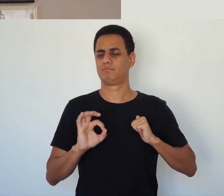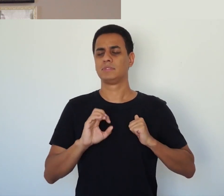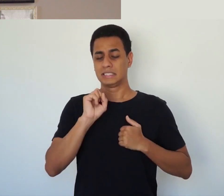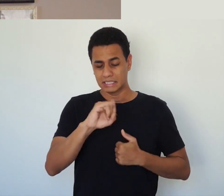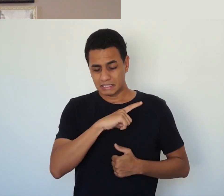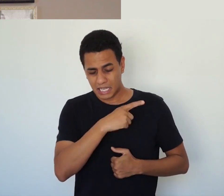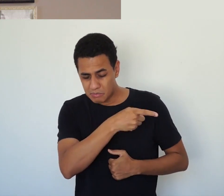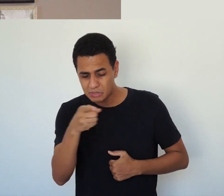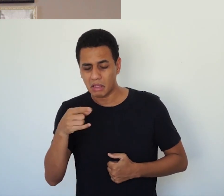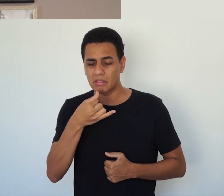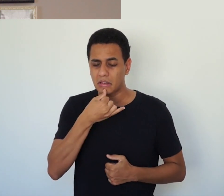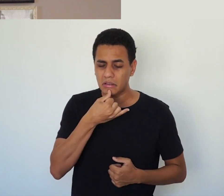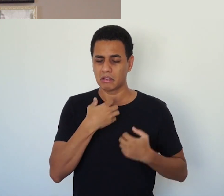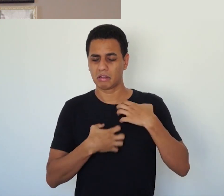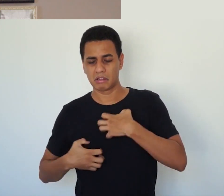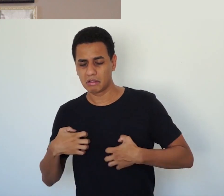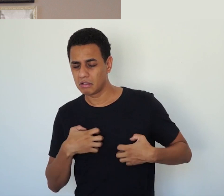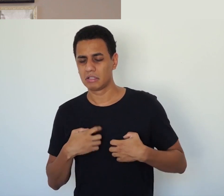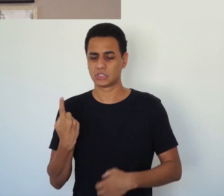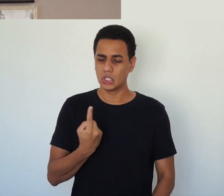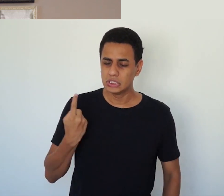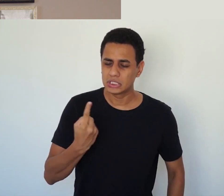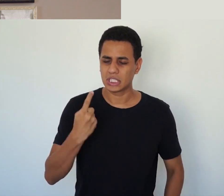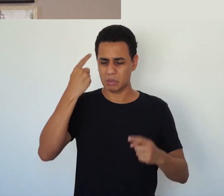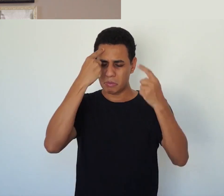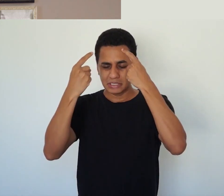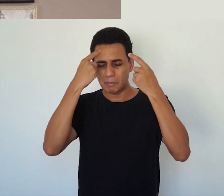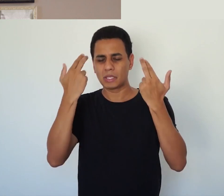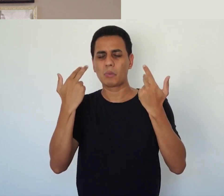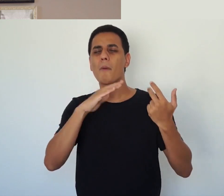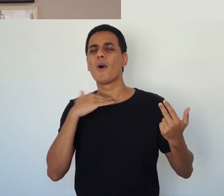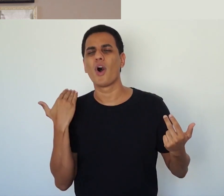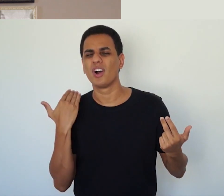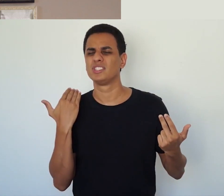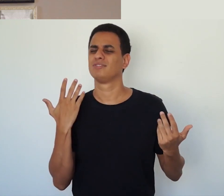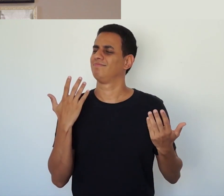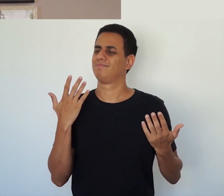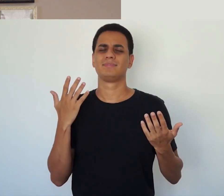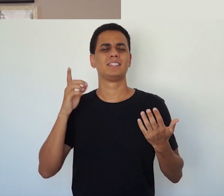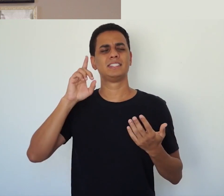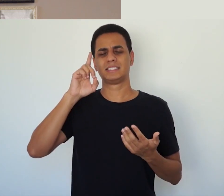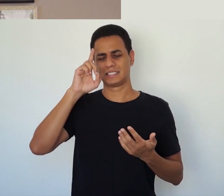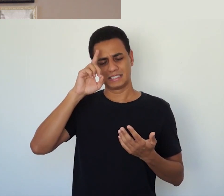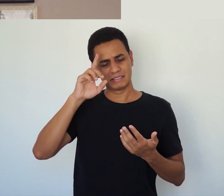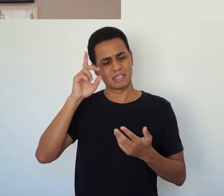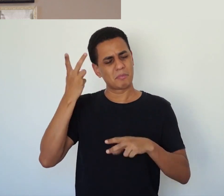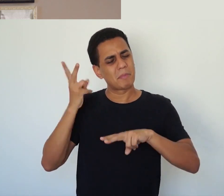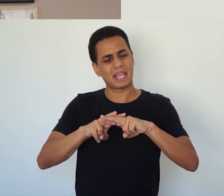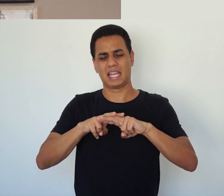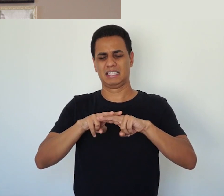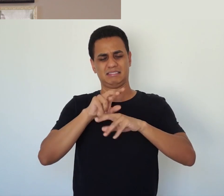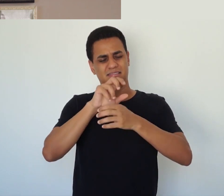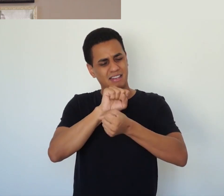apatia emocional. Se há pessoas no deserto, na caverna agora, Senhor, lá isoladas, solitárias, com pensamentos de